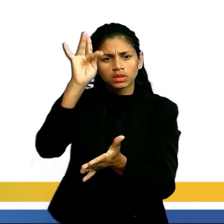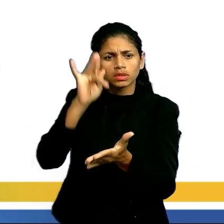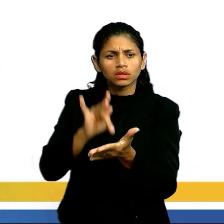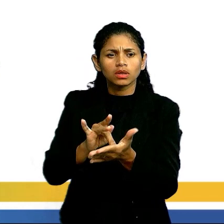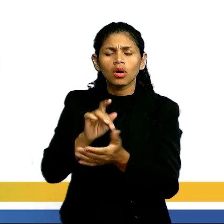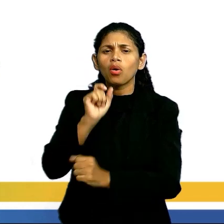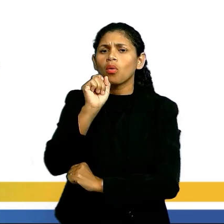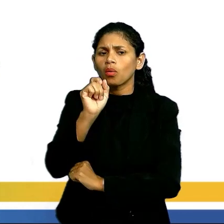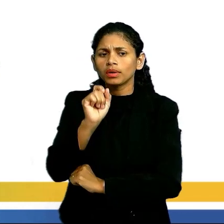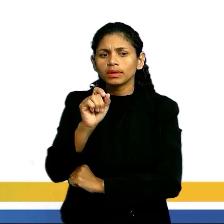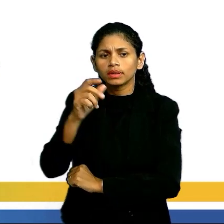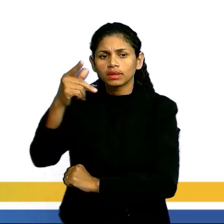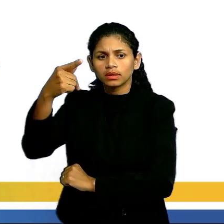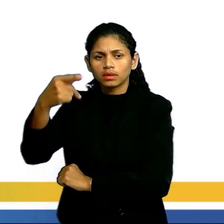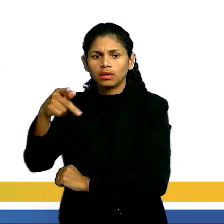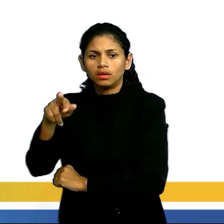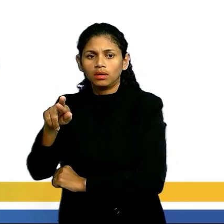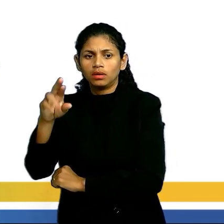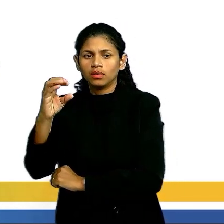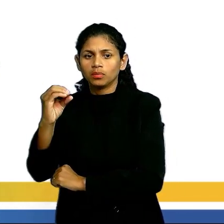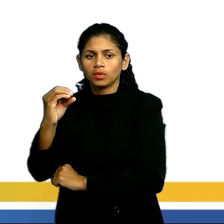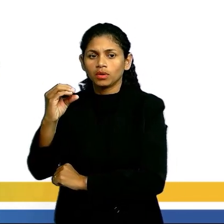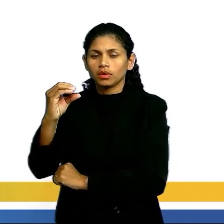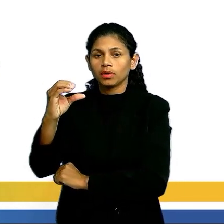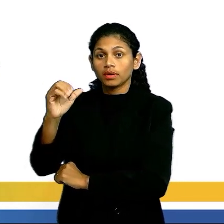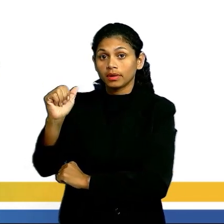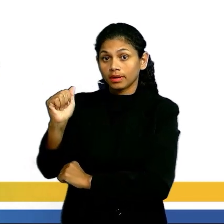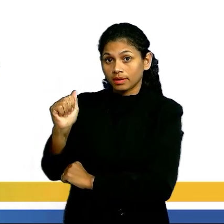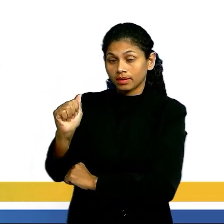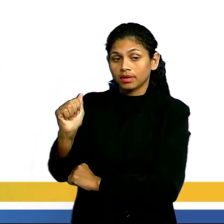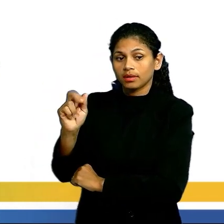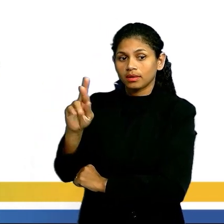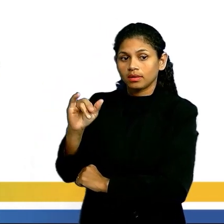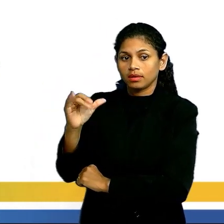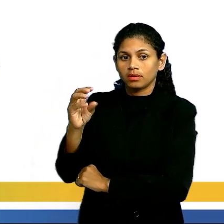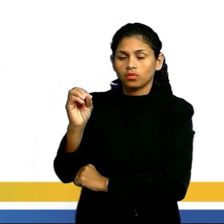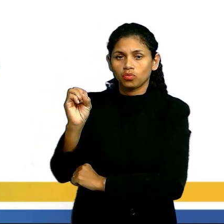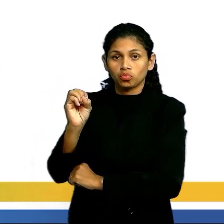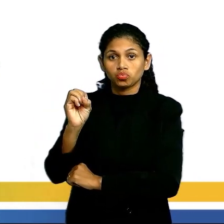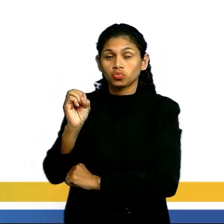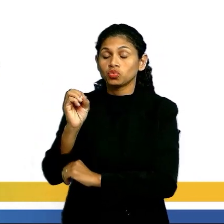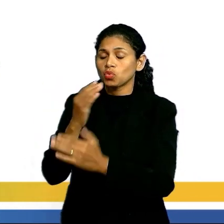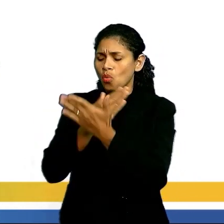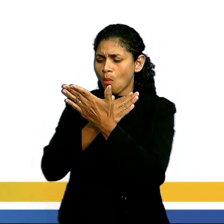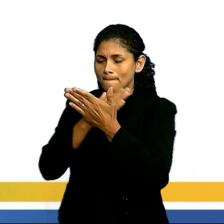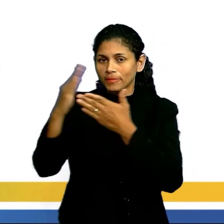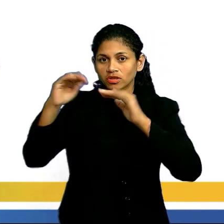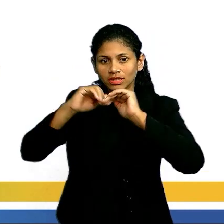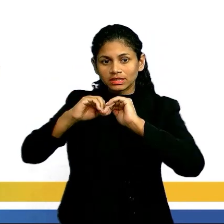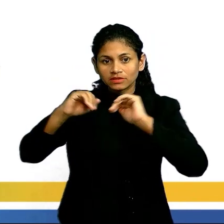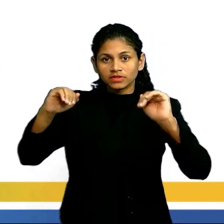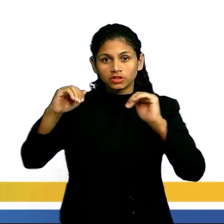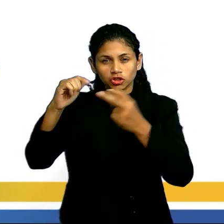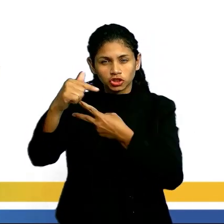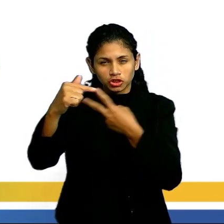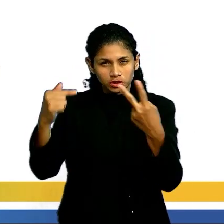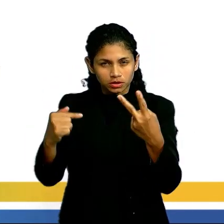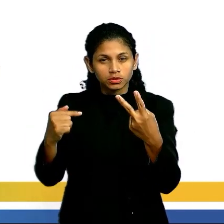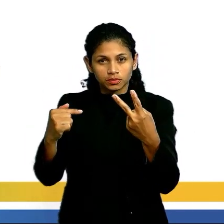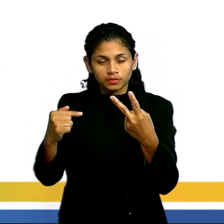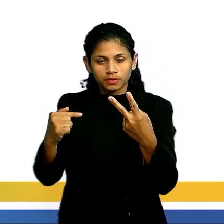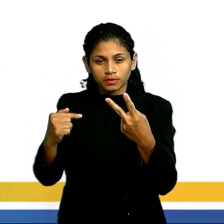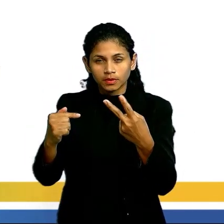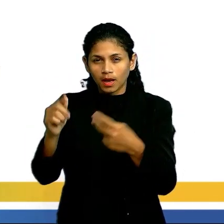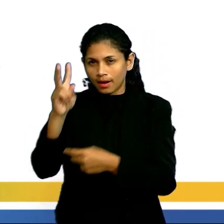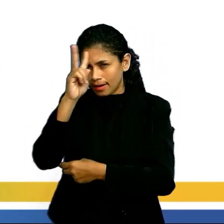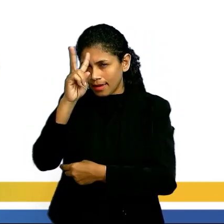vista evolutivo. Lembra que eu falei, pessoal? Monera começou a se dividir em 2? Pois é. Então, a diferença básica nas